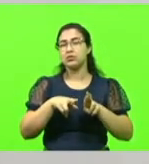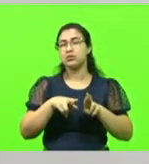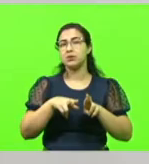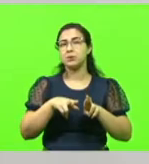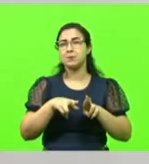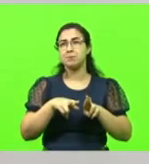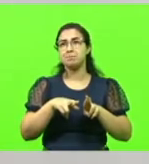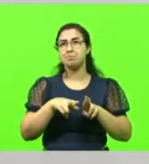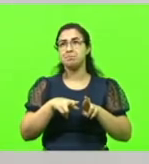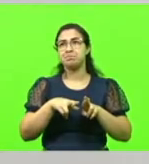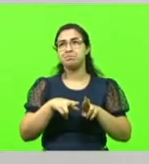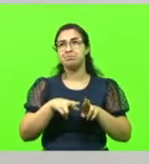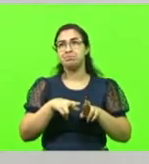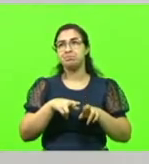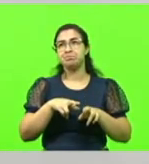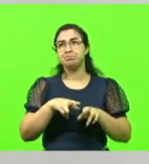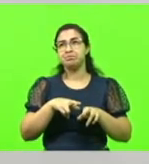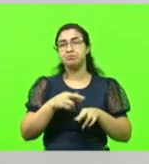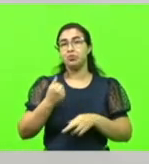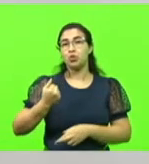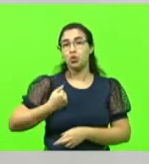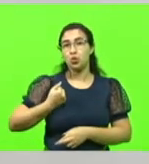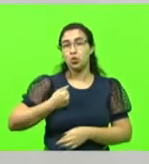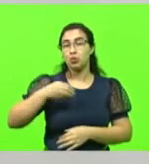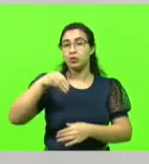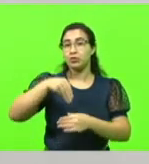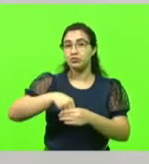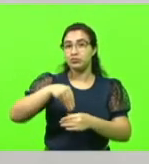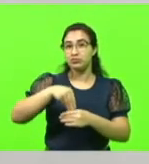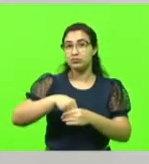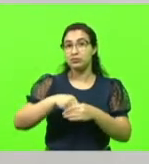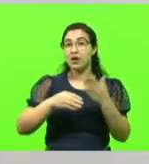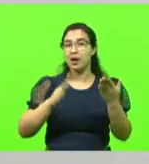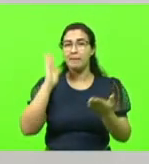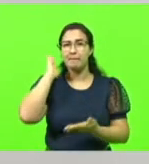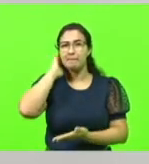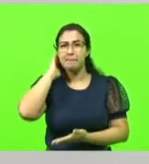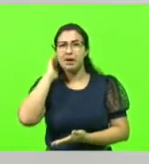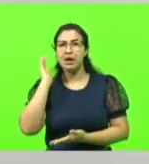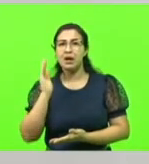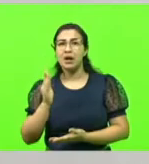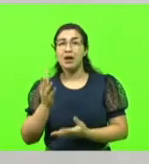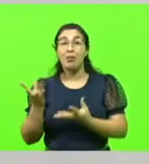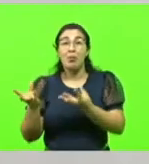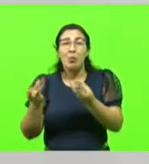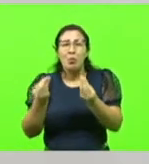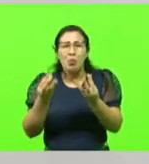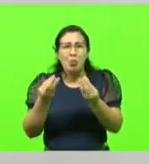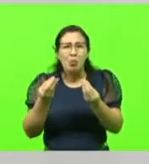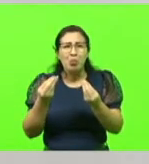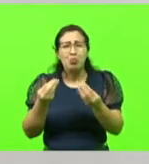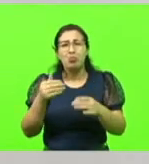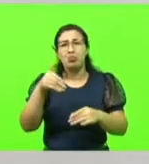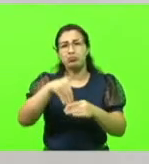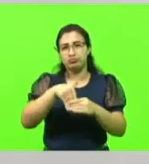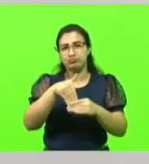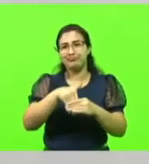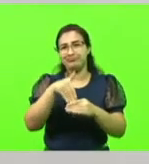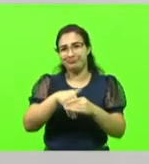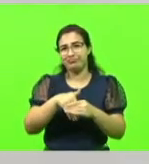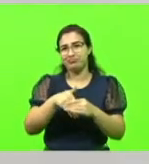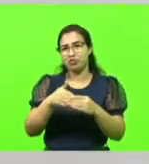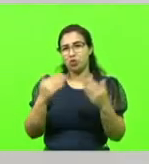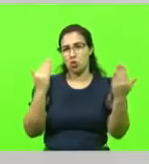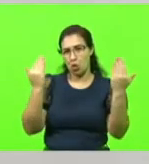relacionada com o número de eleitores. O Estado do Pará tem um número ínfimo de eleitores, comparado com os demais estados da